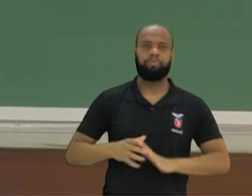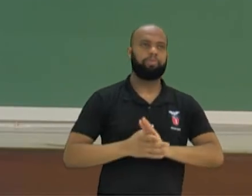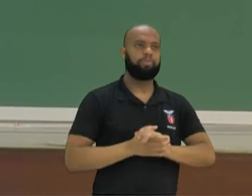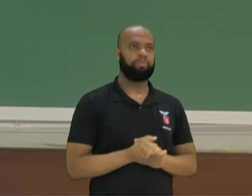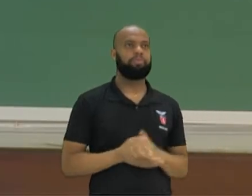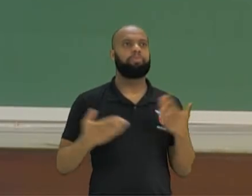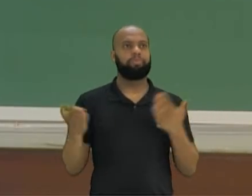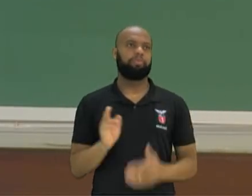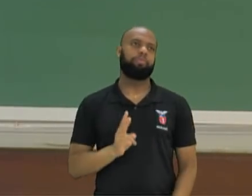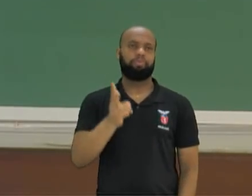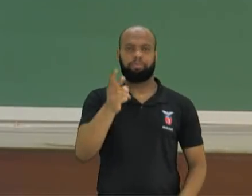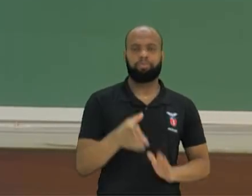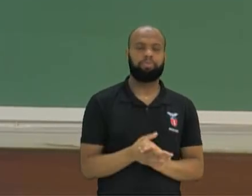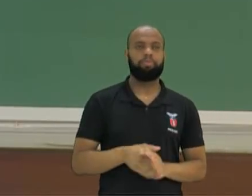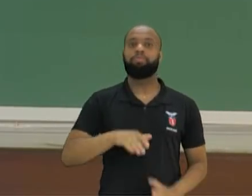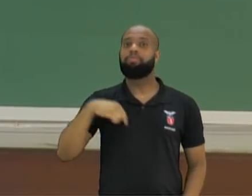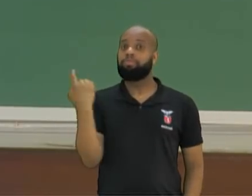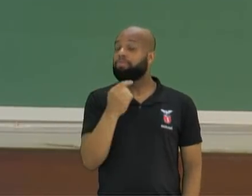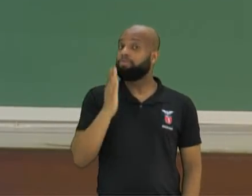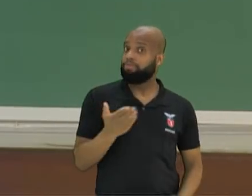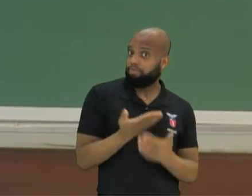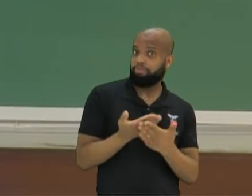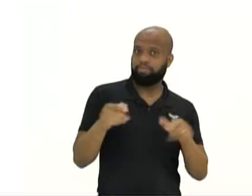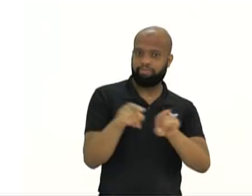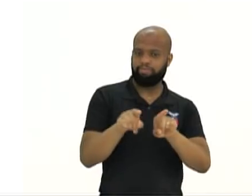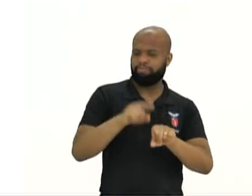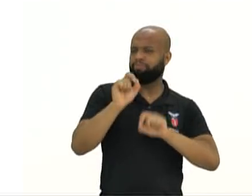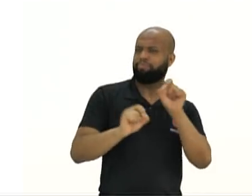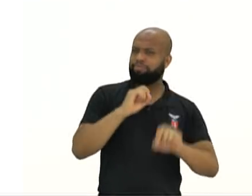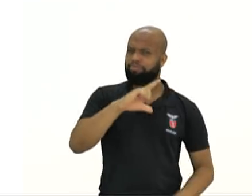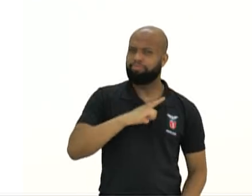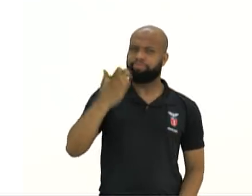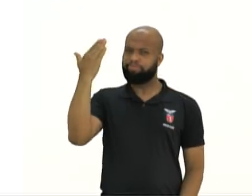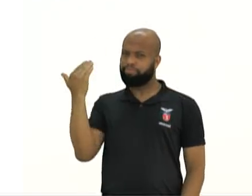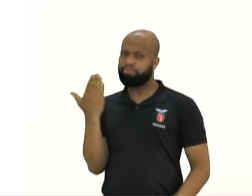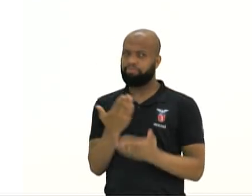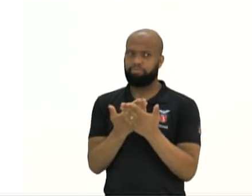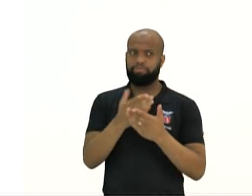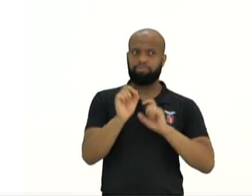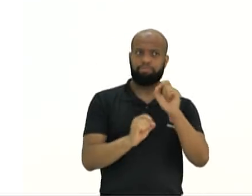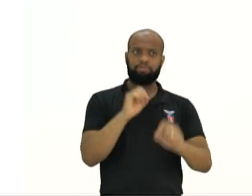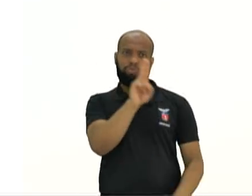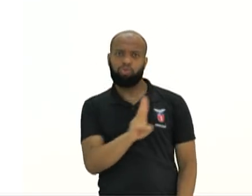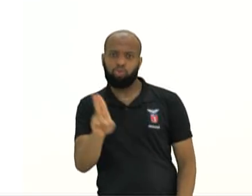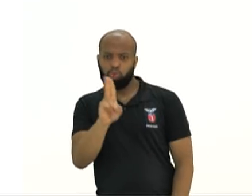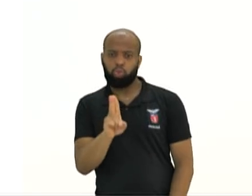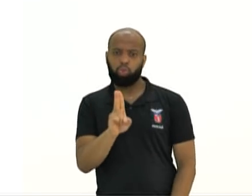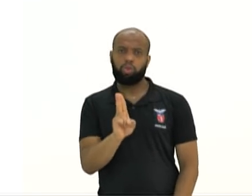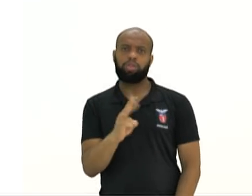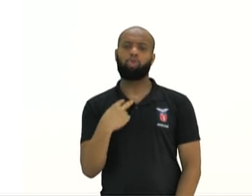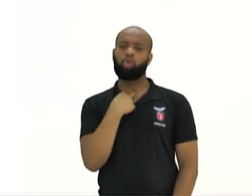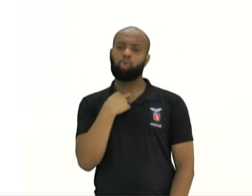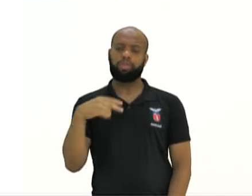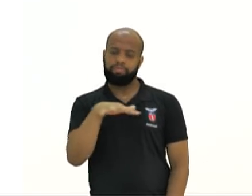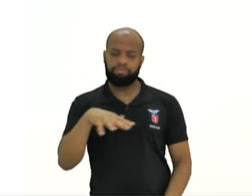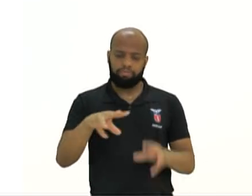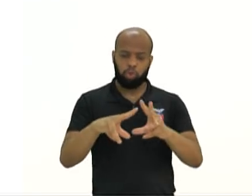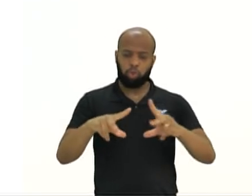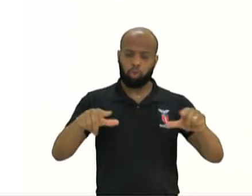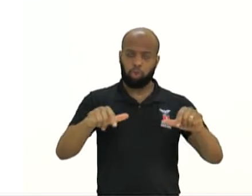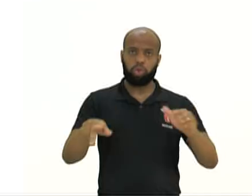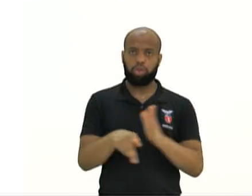Então vamos em frente. Nós havíamos trabalhado isso também em aulas anteriores, o uso e ocupação do solo, né, na